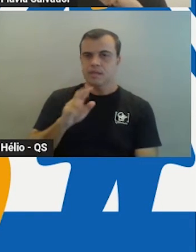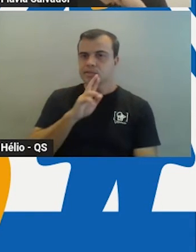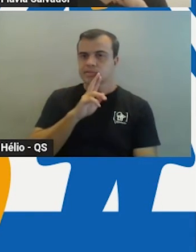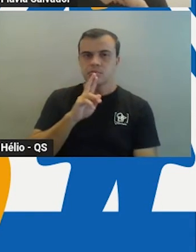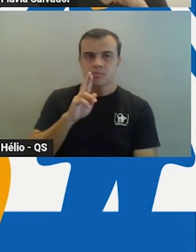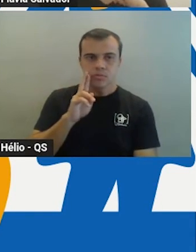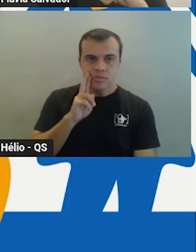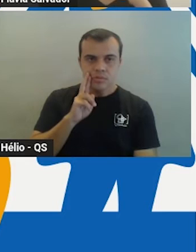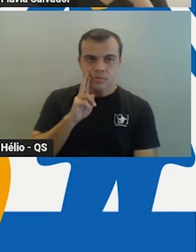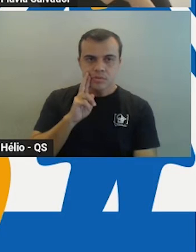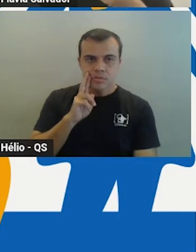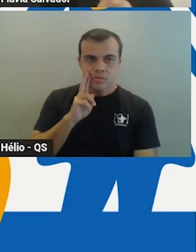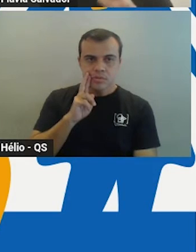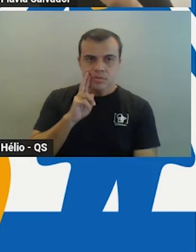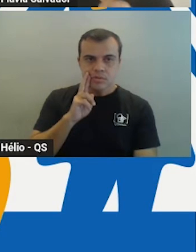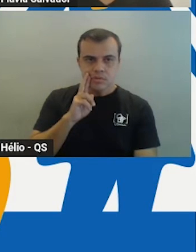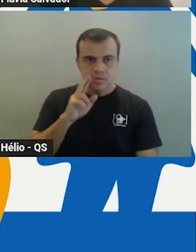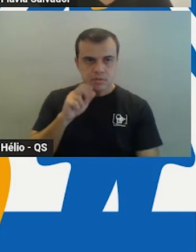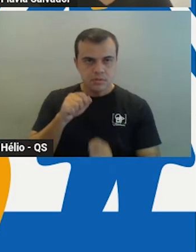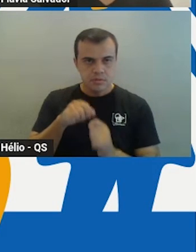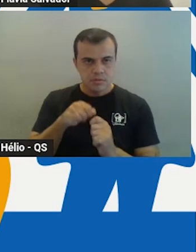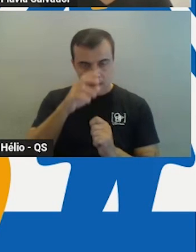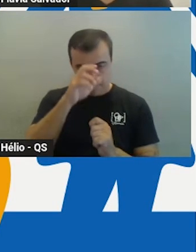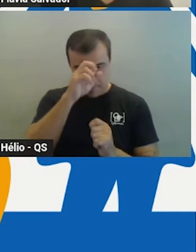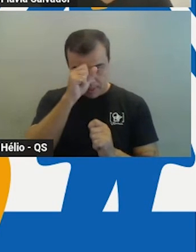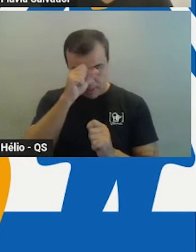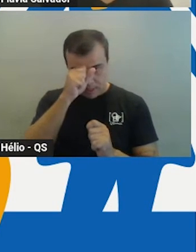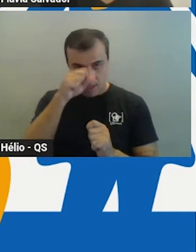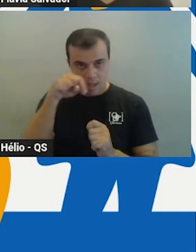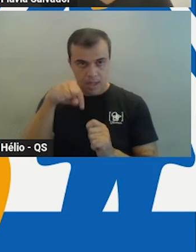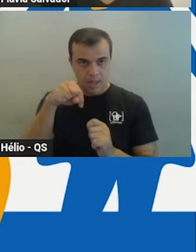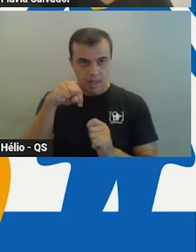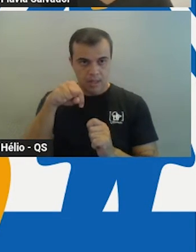restaurante que fez questão de aprender